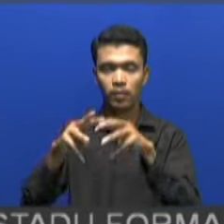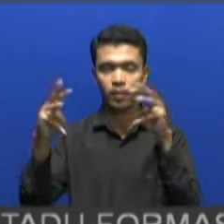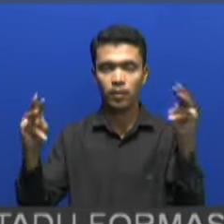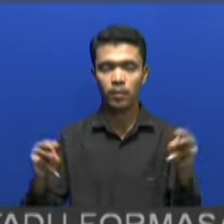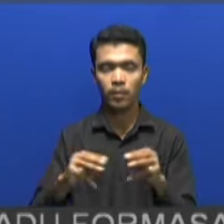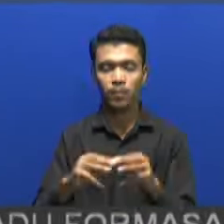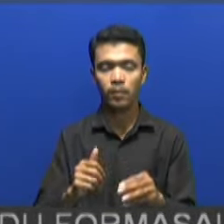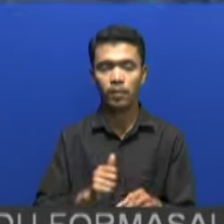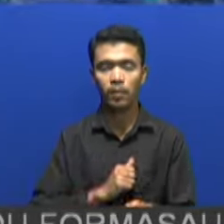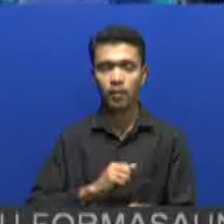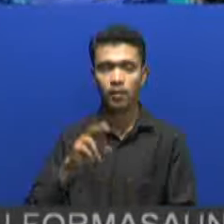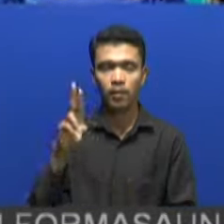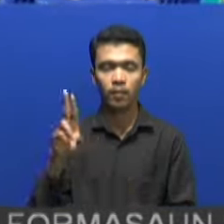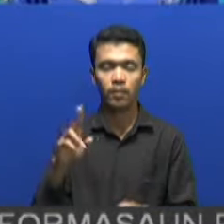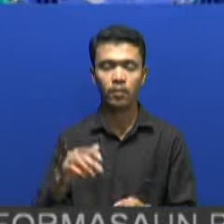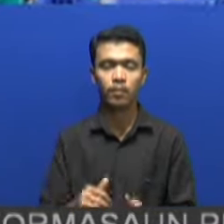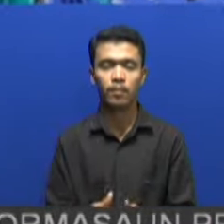Aileo.